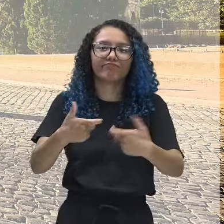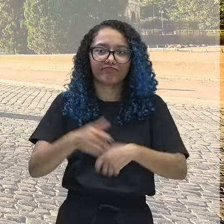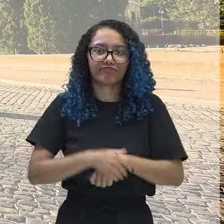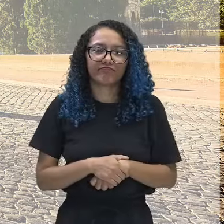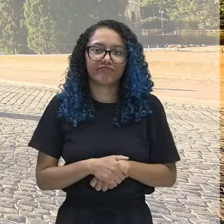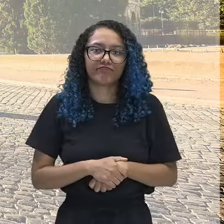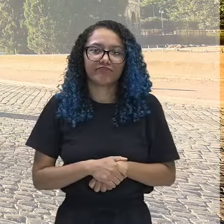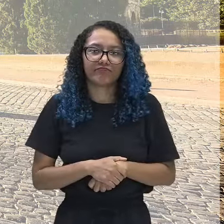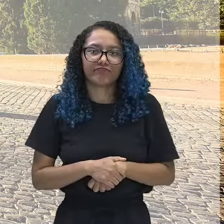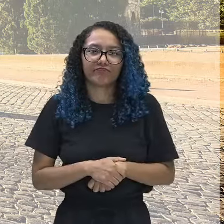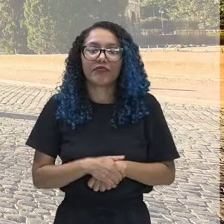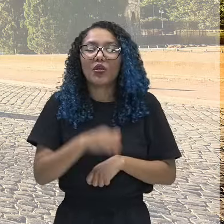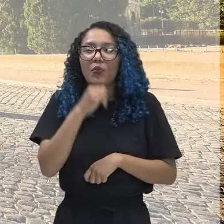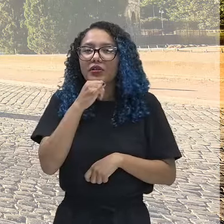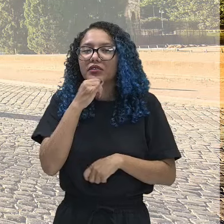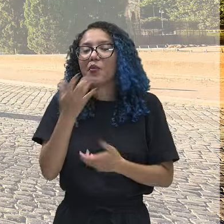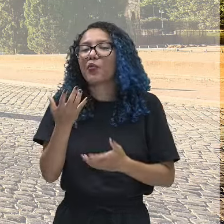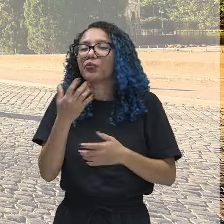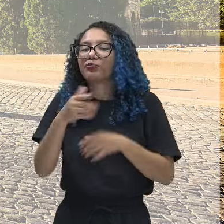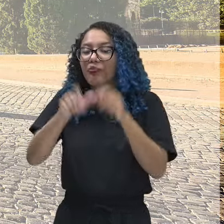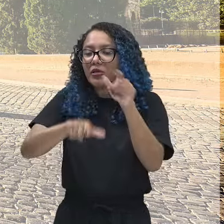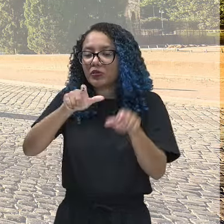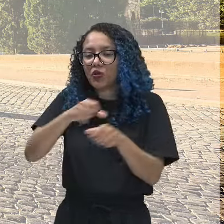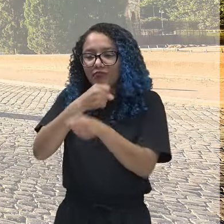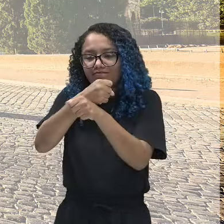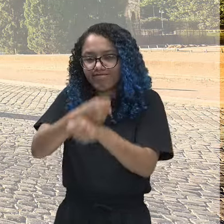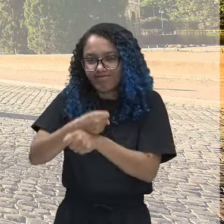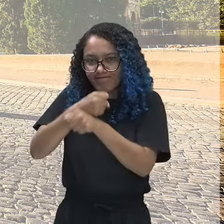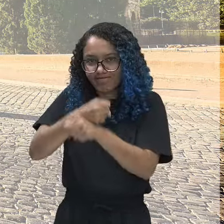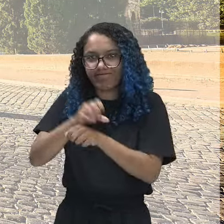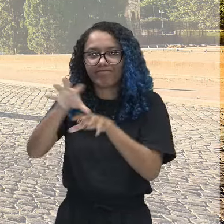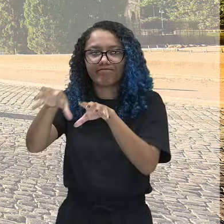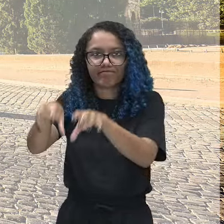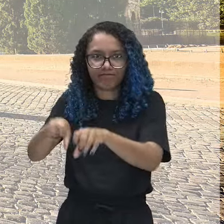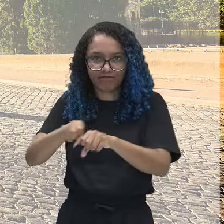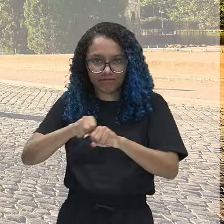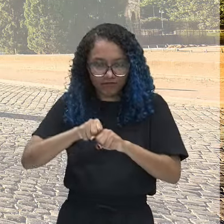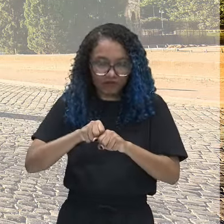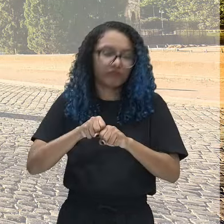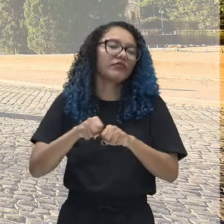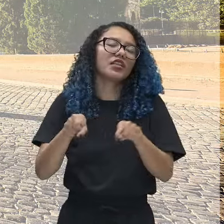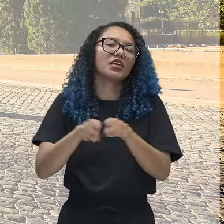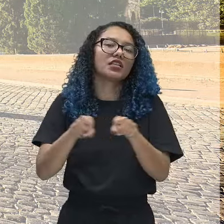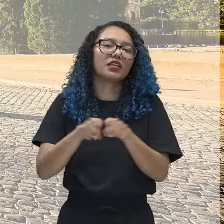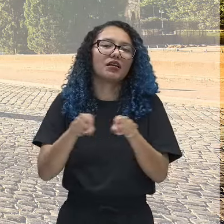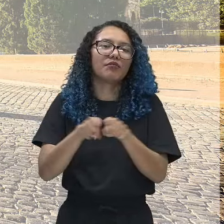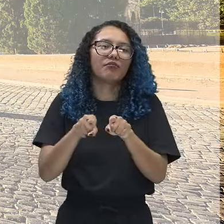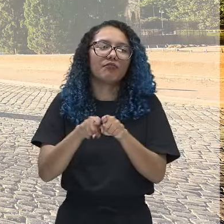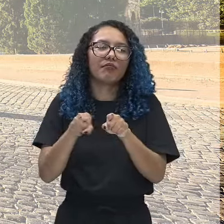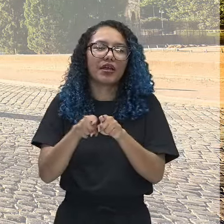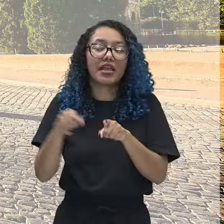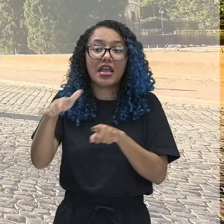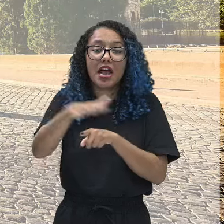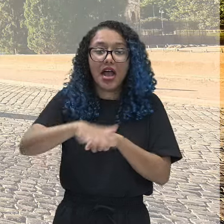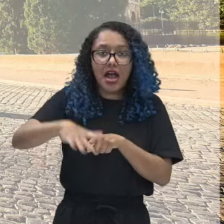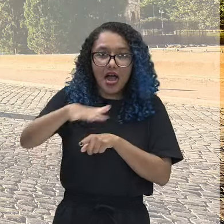priori escravizados, olha só, gente, como também conseguiam ali regiões que